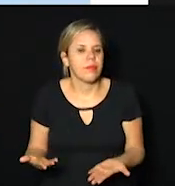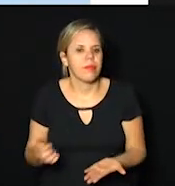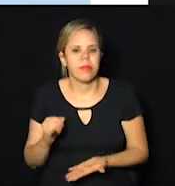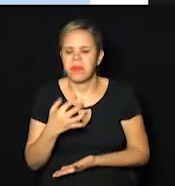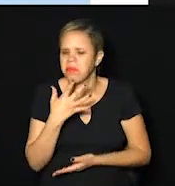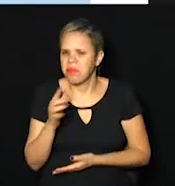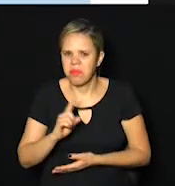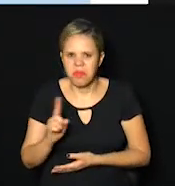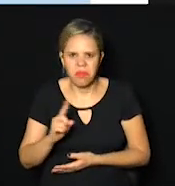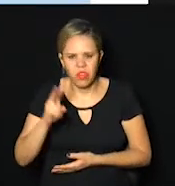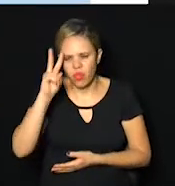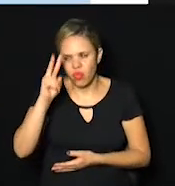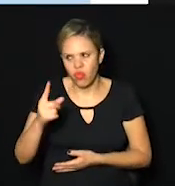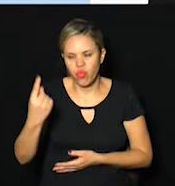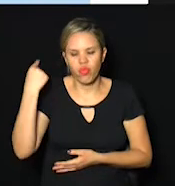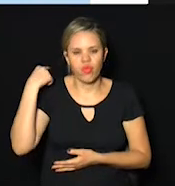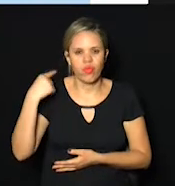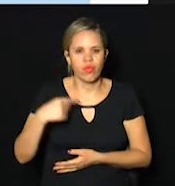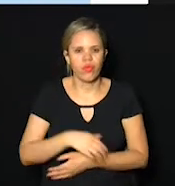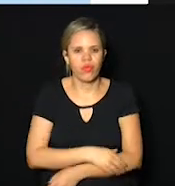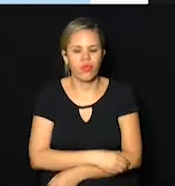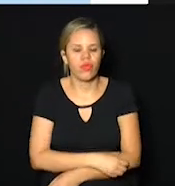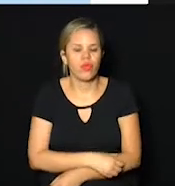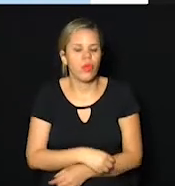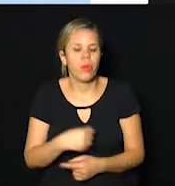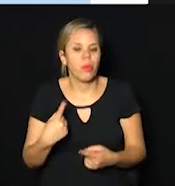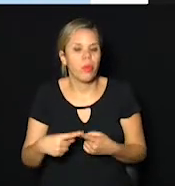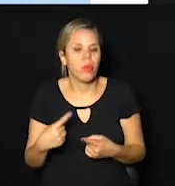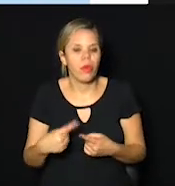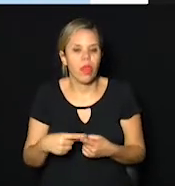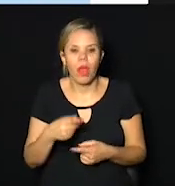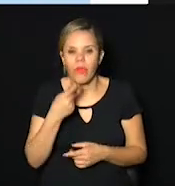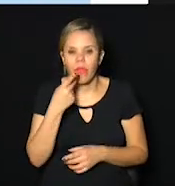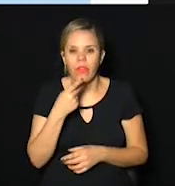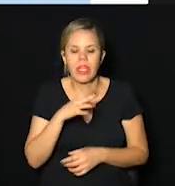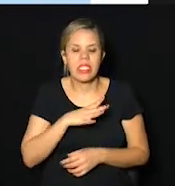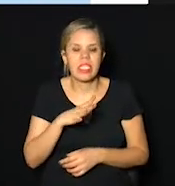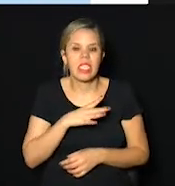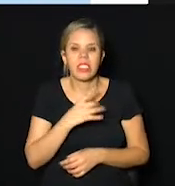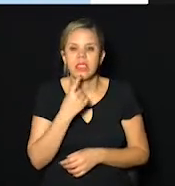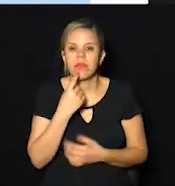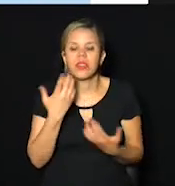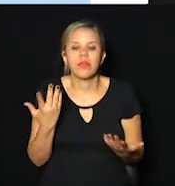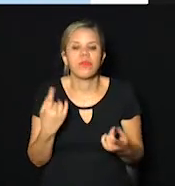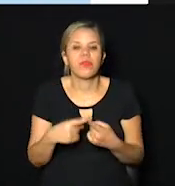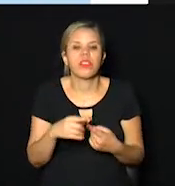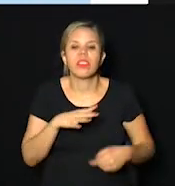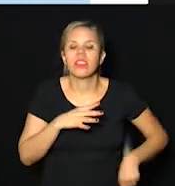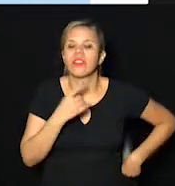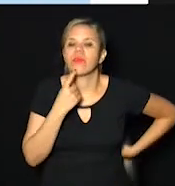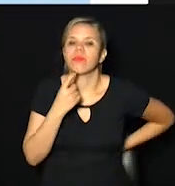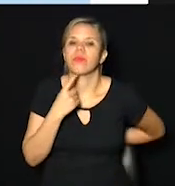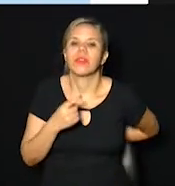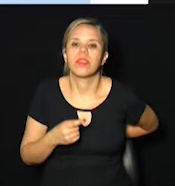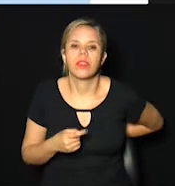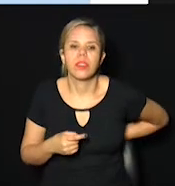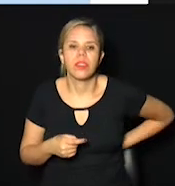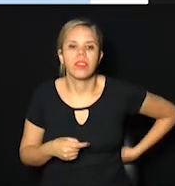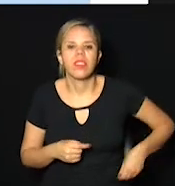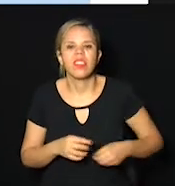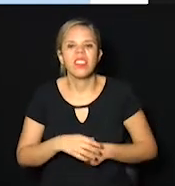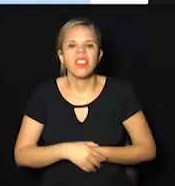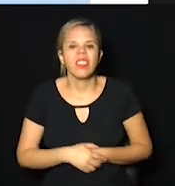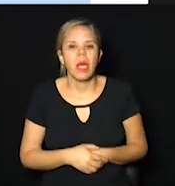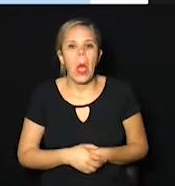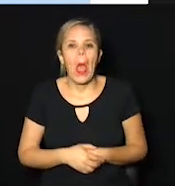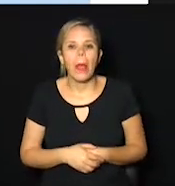conhecer história, não conhecer por quê, e aí eu vou citar a cidade de Campinas, por que a cidade de Campinas tem